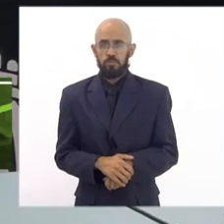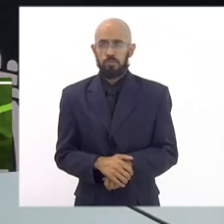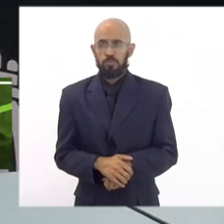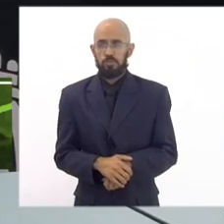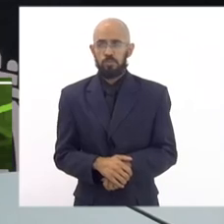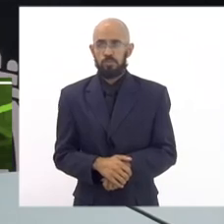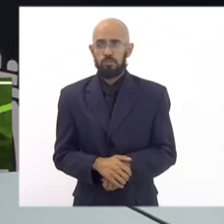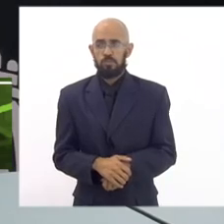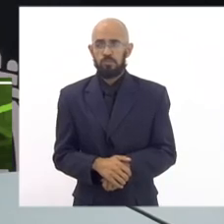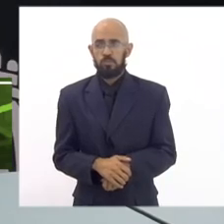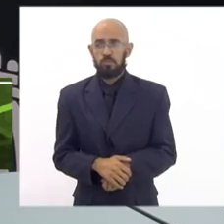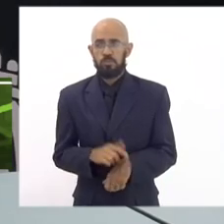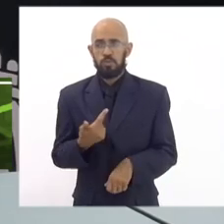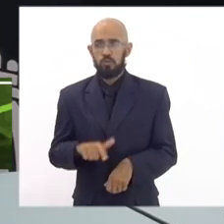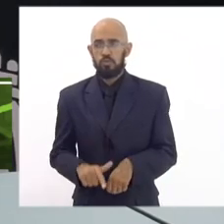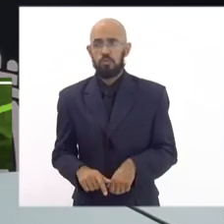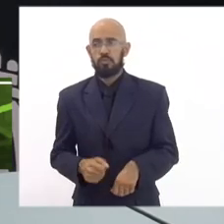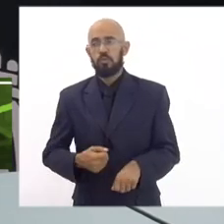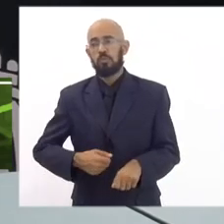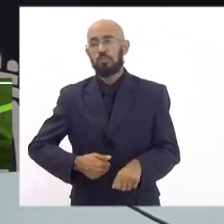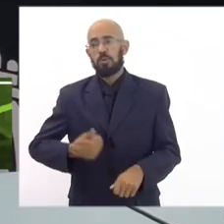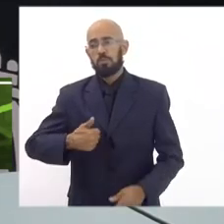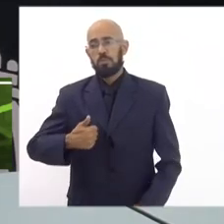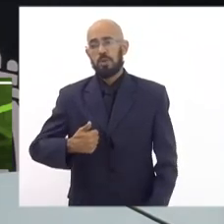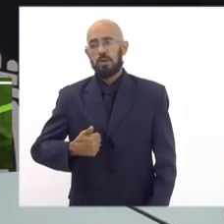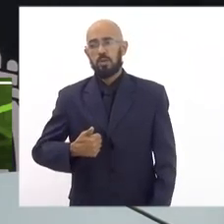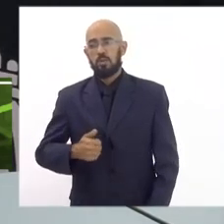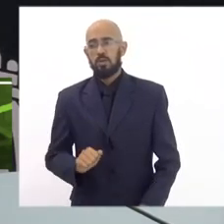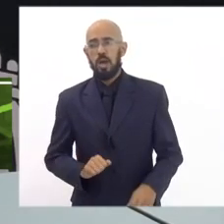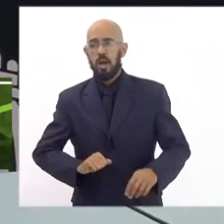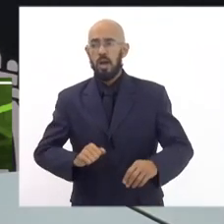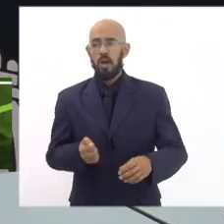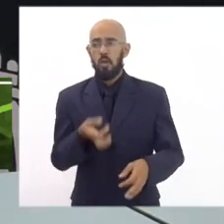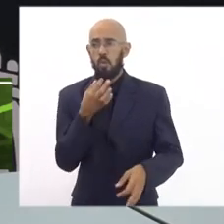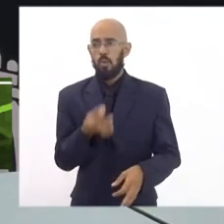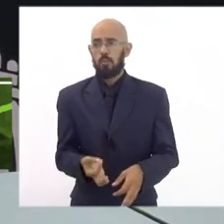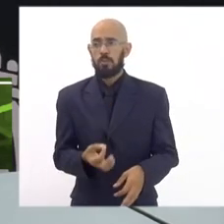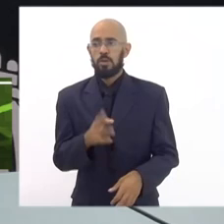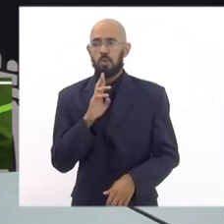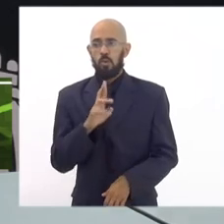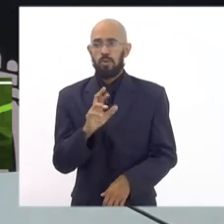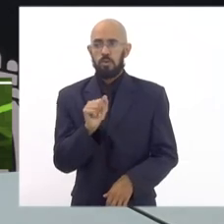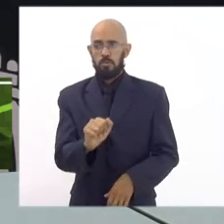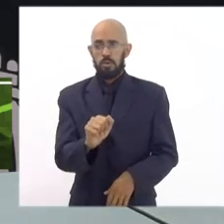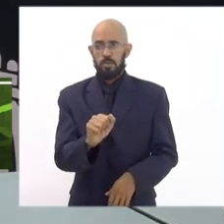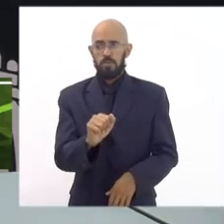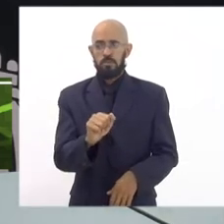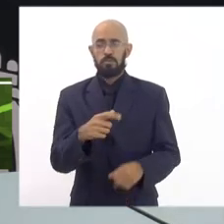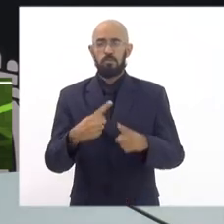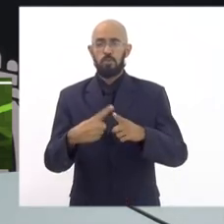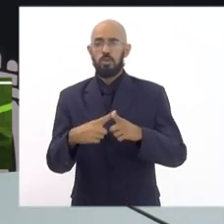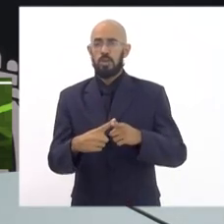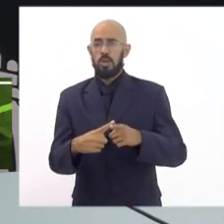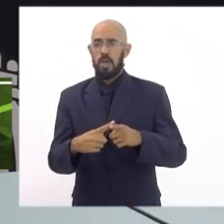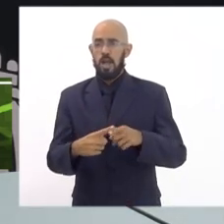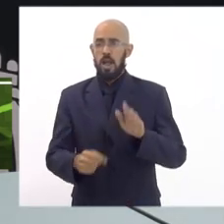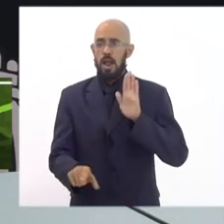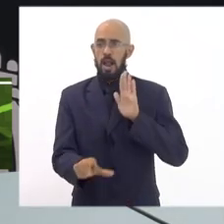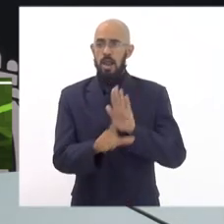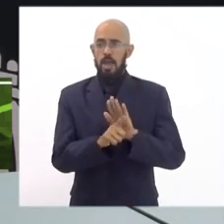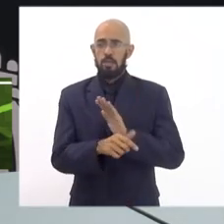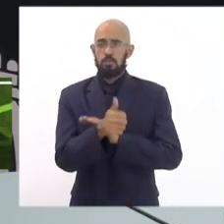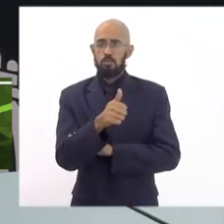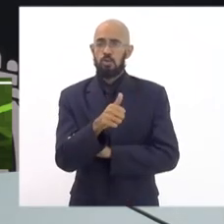Novamente, na esteira da colocação do deputado Rodrigo Amorim, porque a lei original de